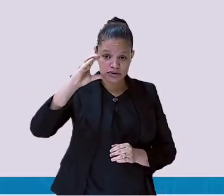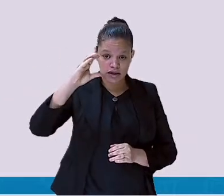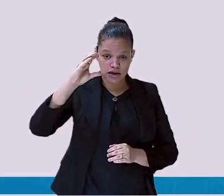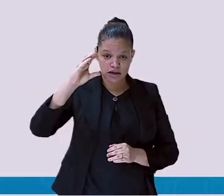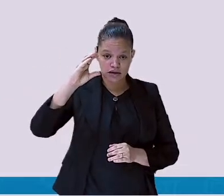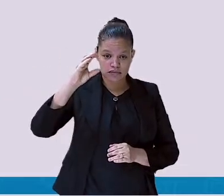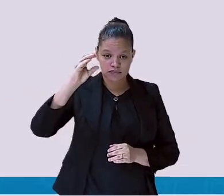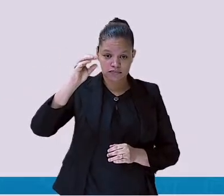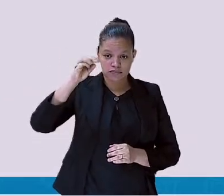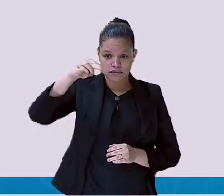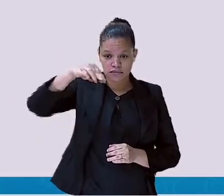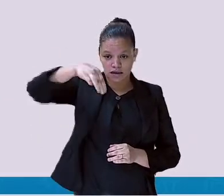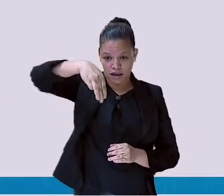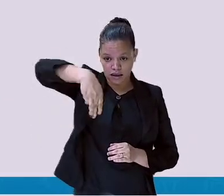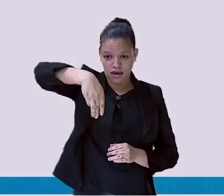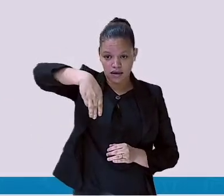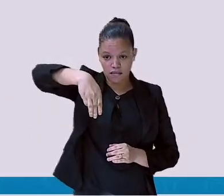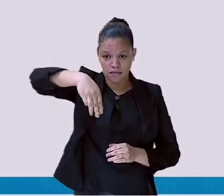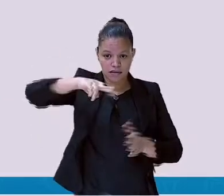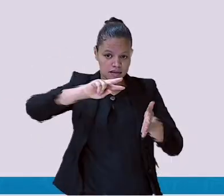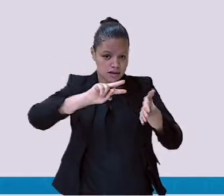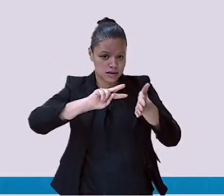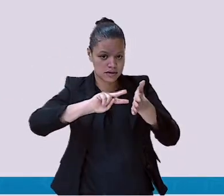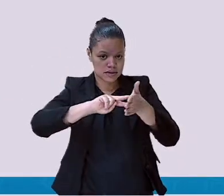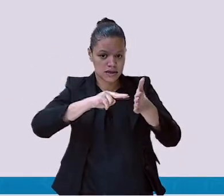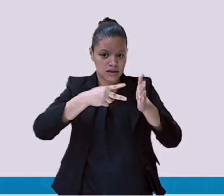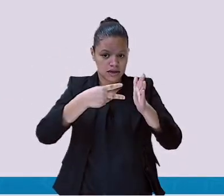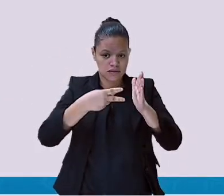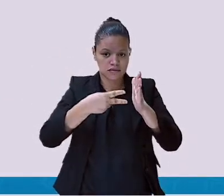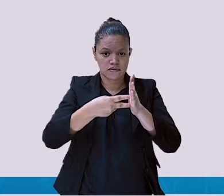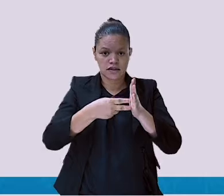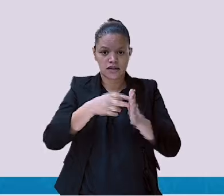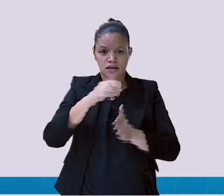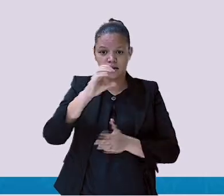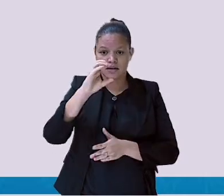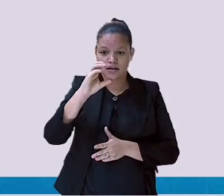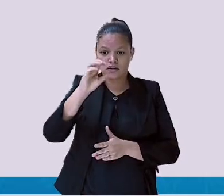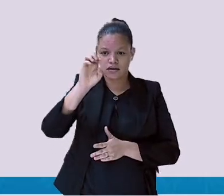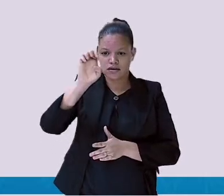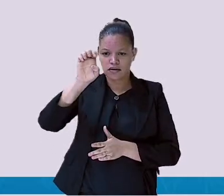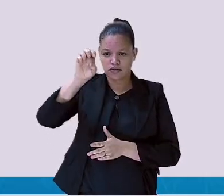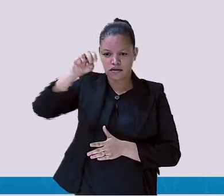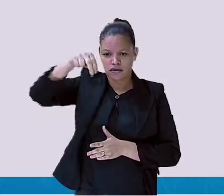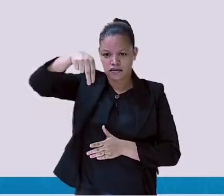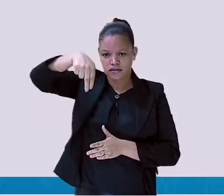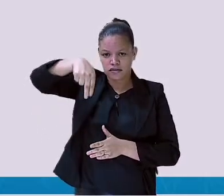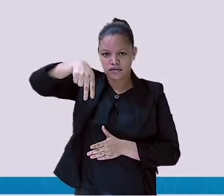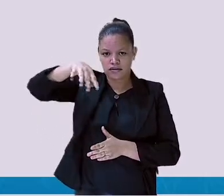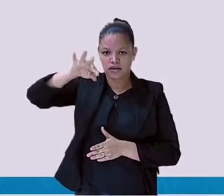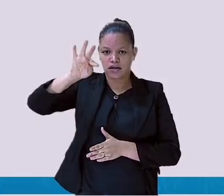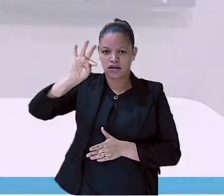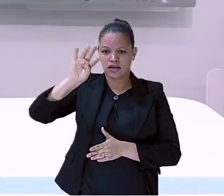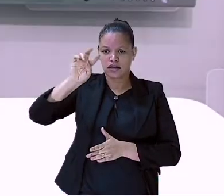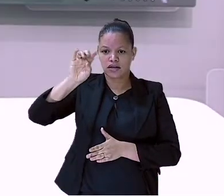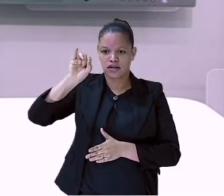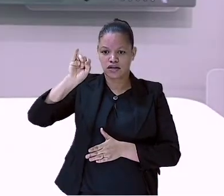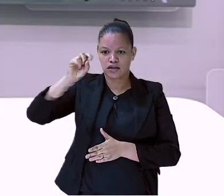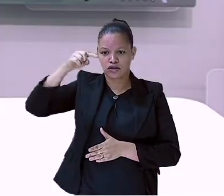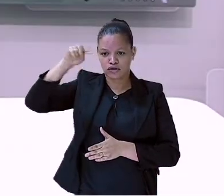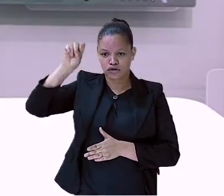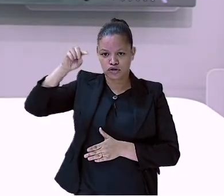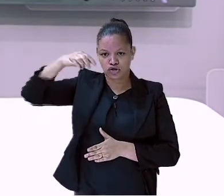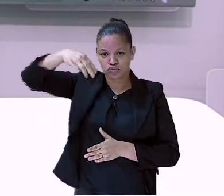Então, quando eu olho, tá, essa representação, eu sei que são 2